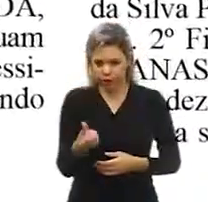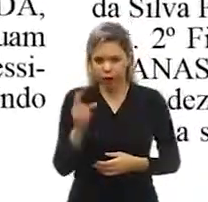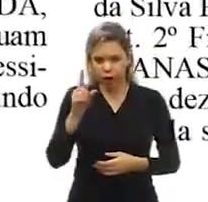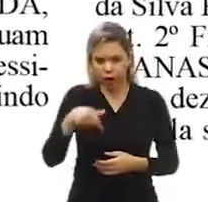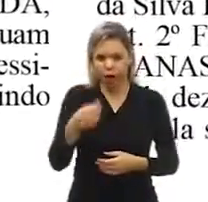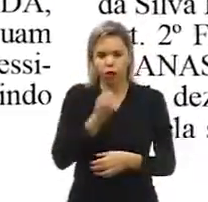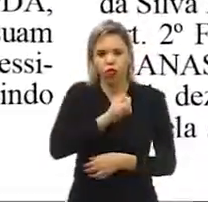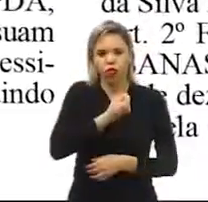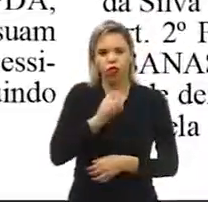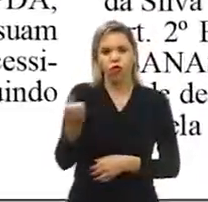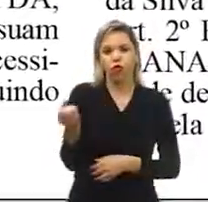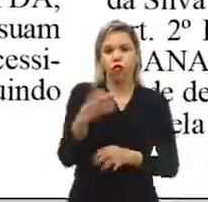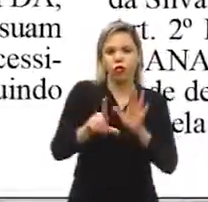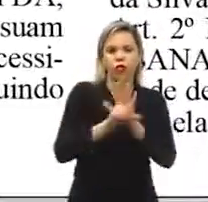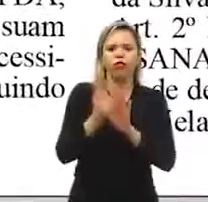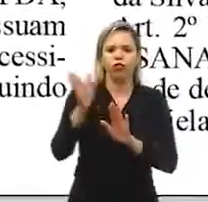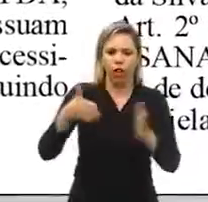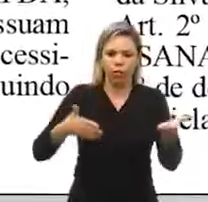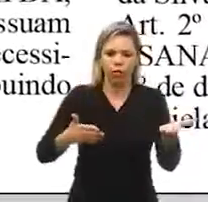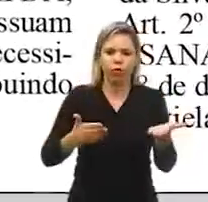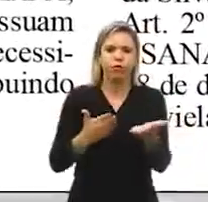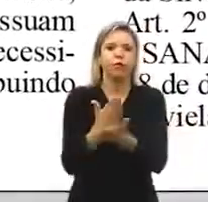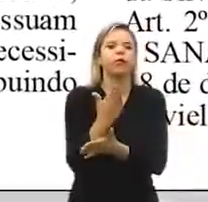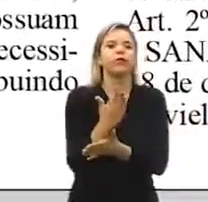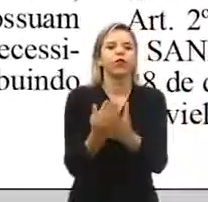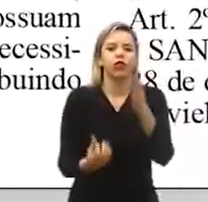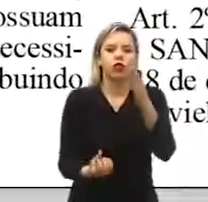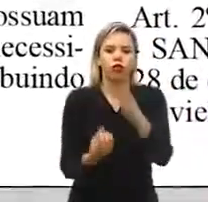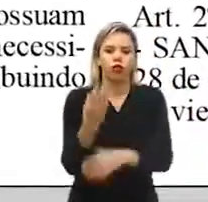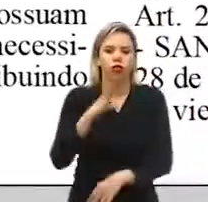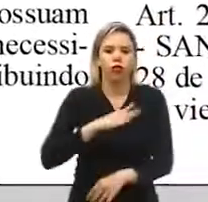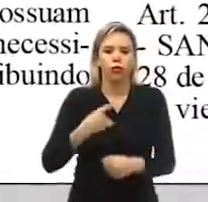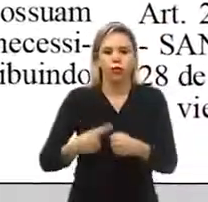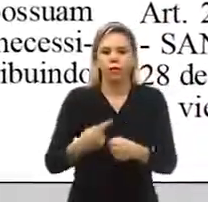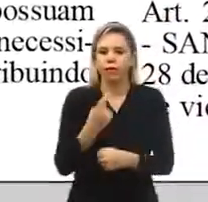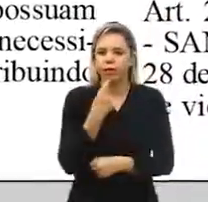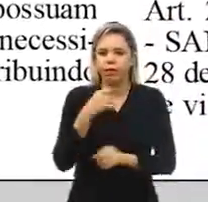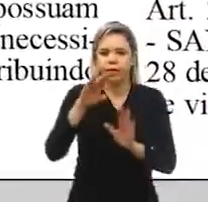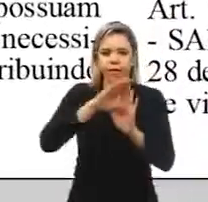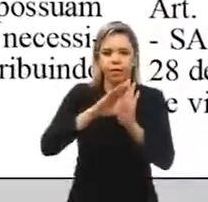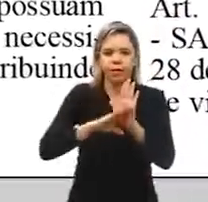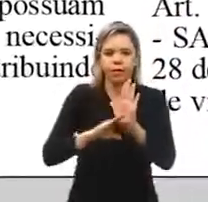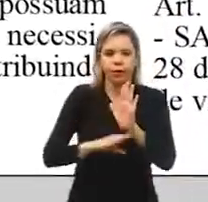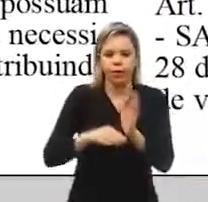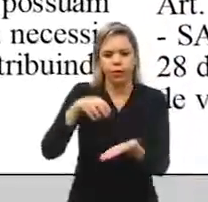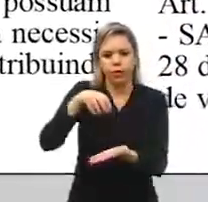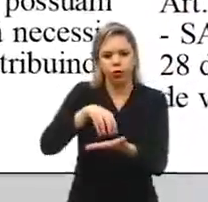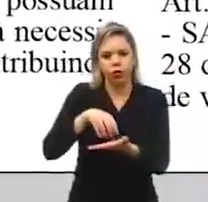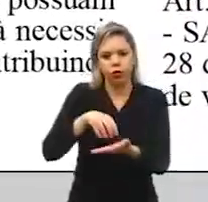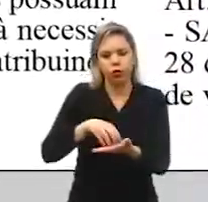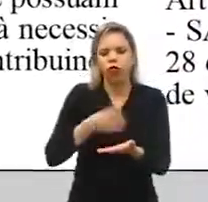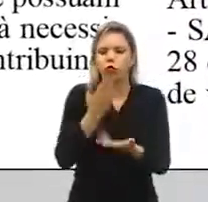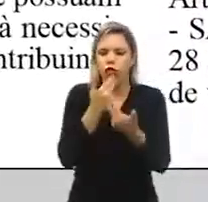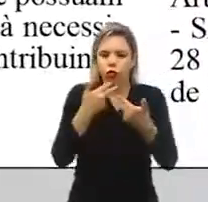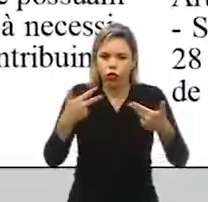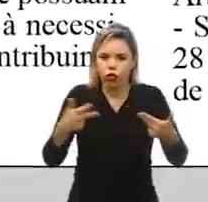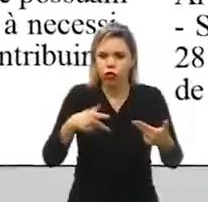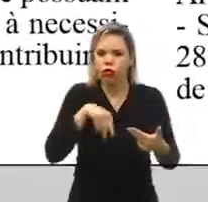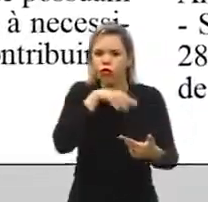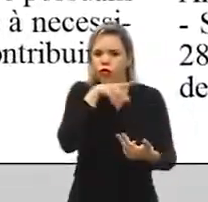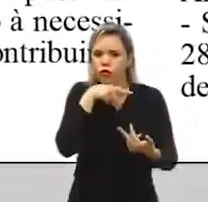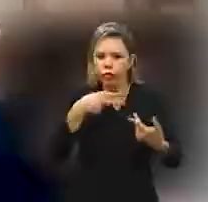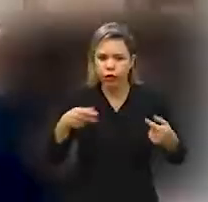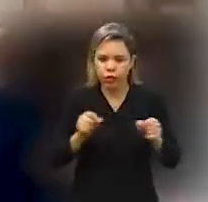16106 Este é o número da nova lei que já está em vigor e cria no município de Campinas o programa banco de ração e